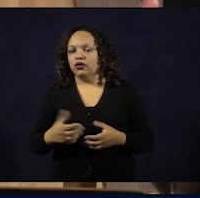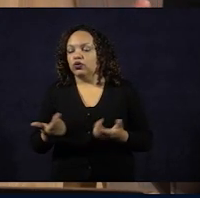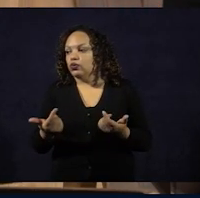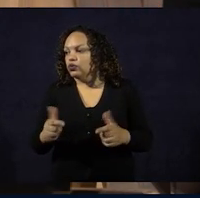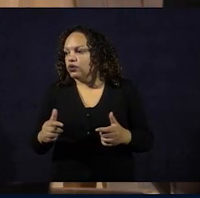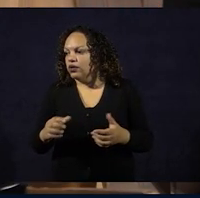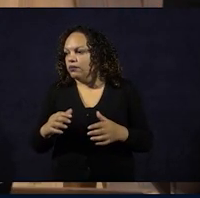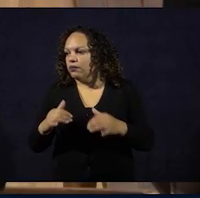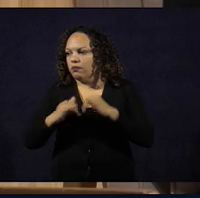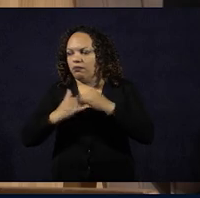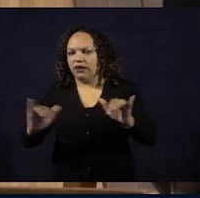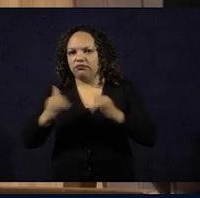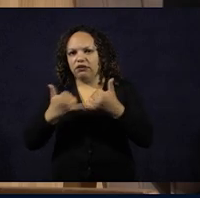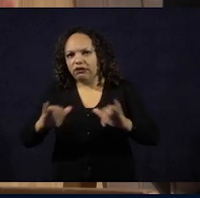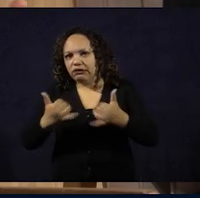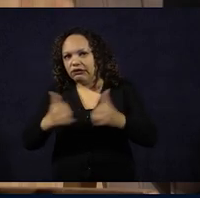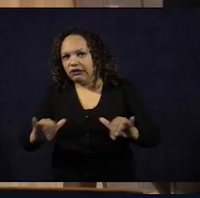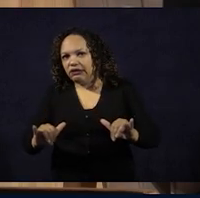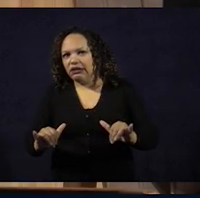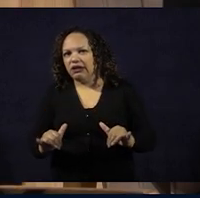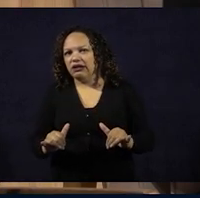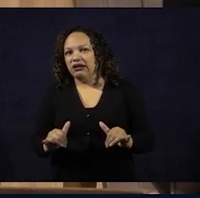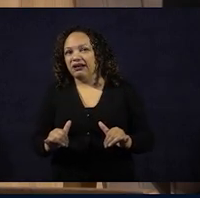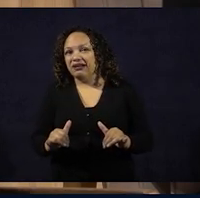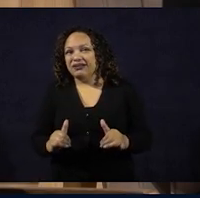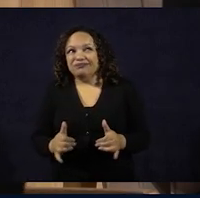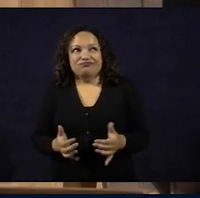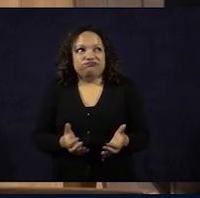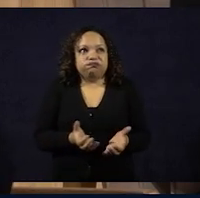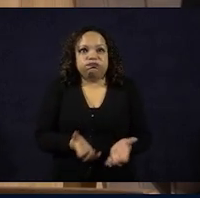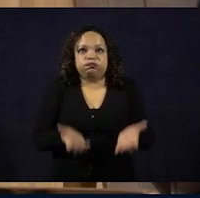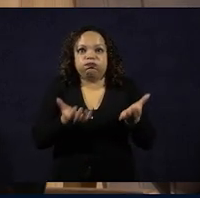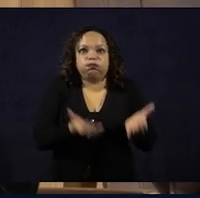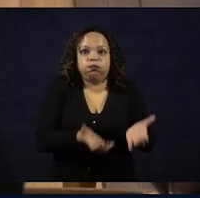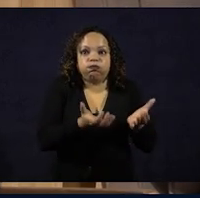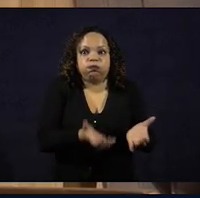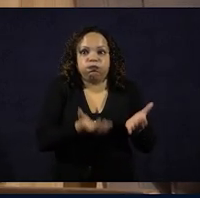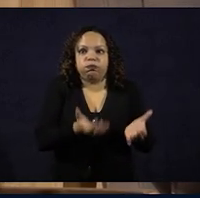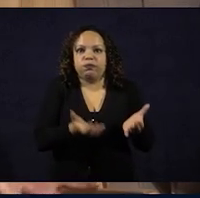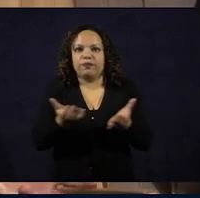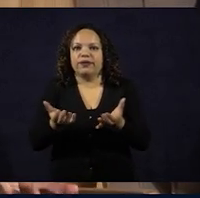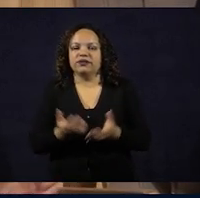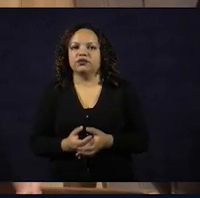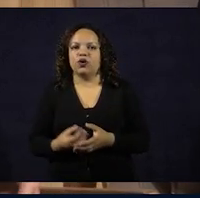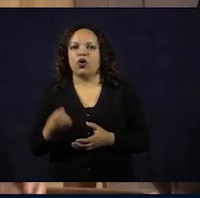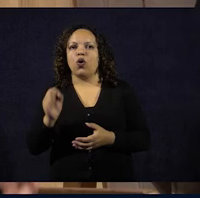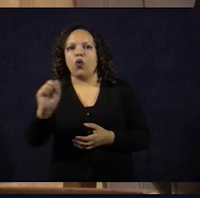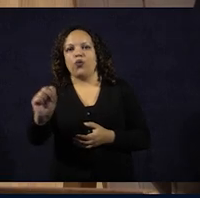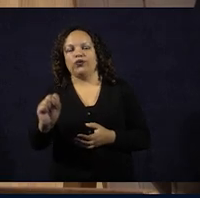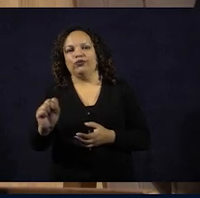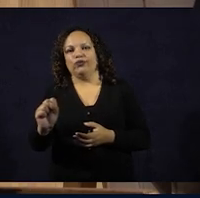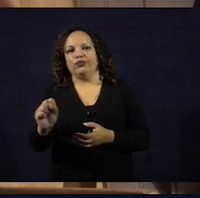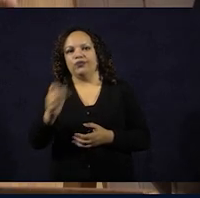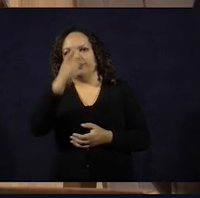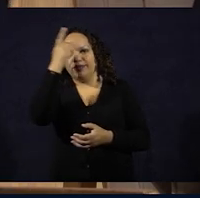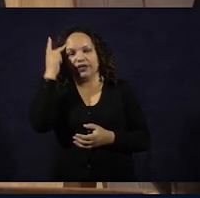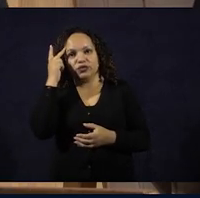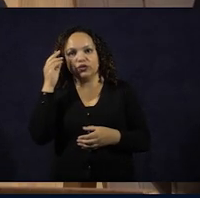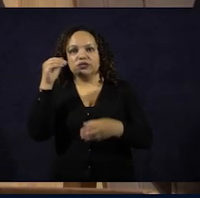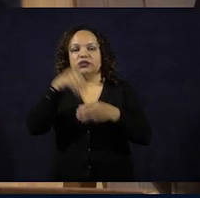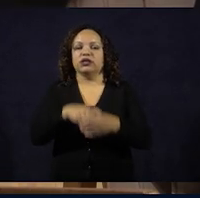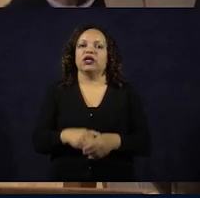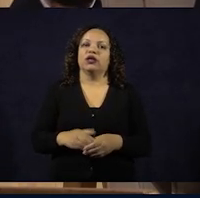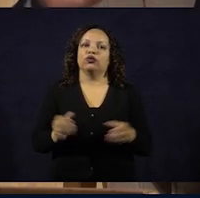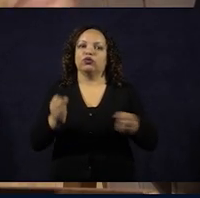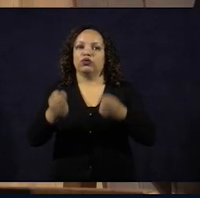kg de bateria né e um peso enorme quando você tiver que transportar oito passageiros a vida inteira de um carro qual que é vantagem